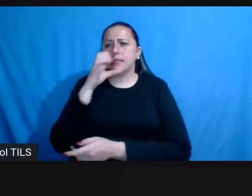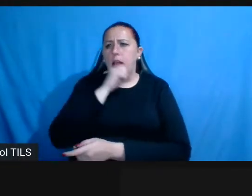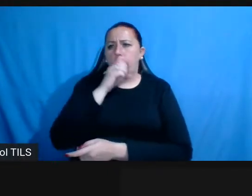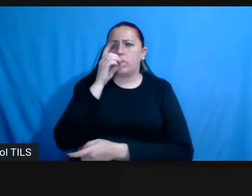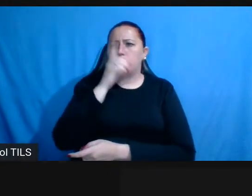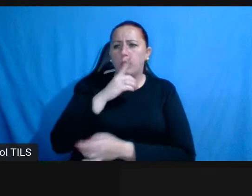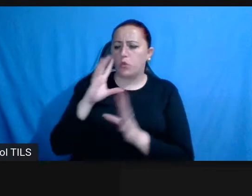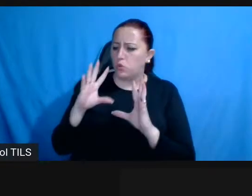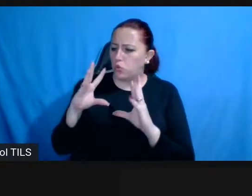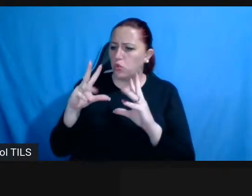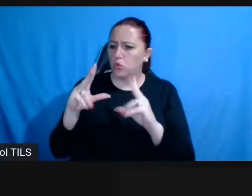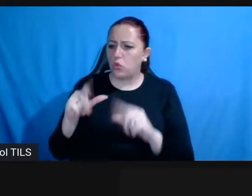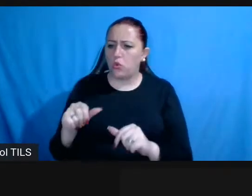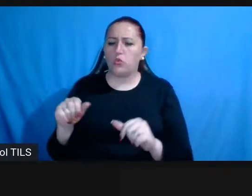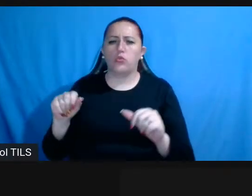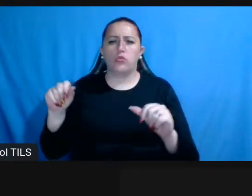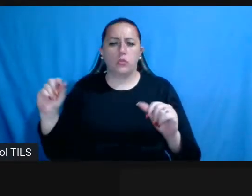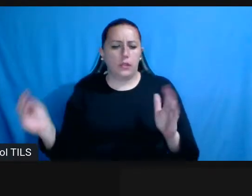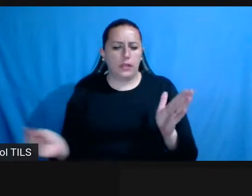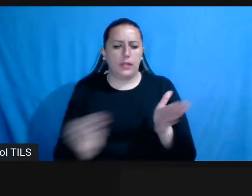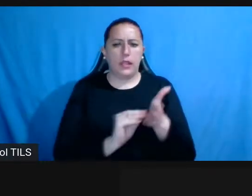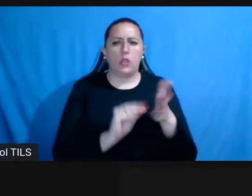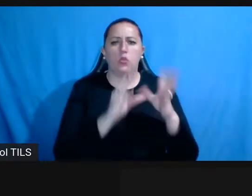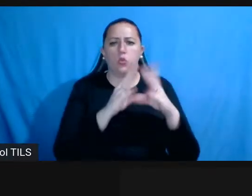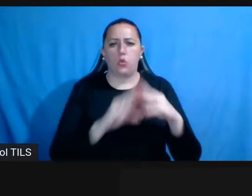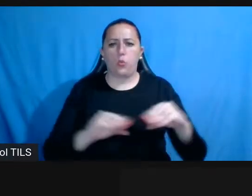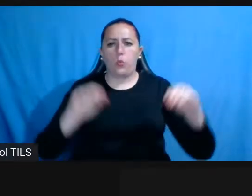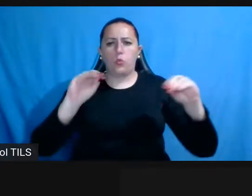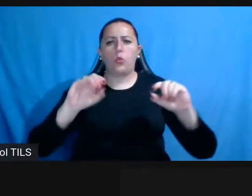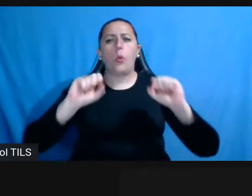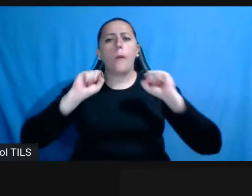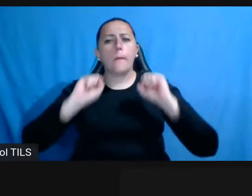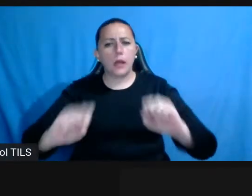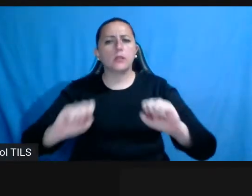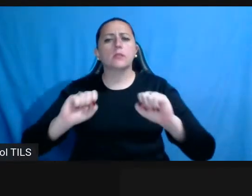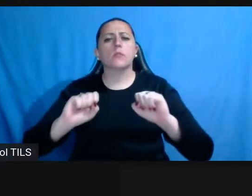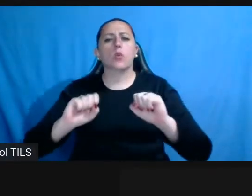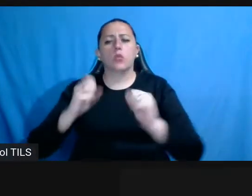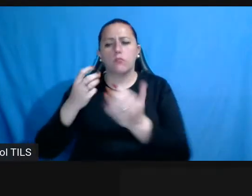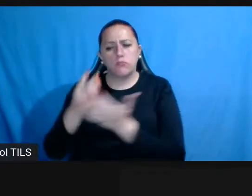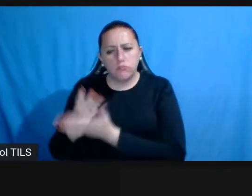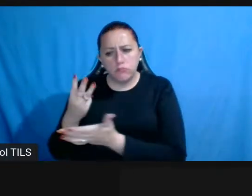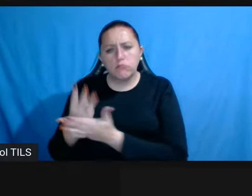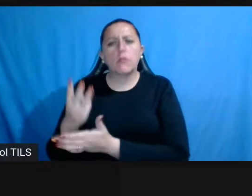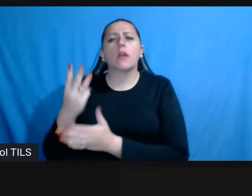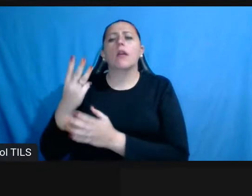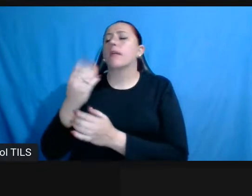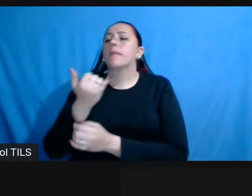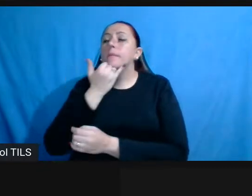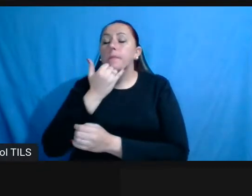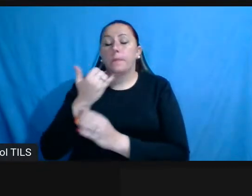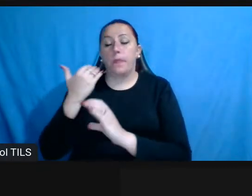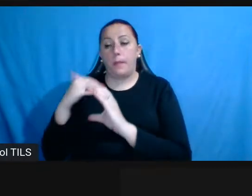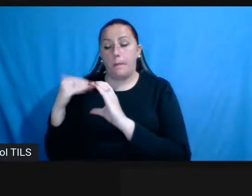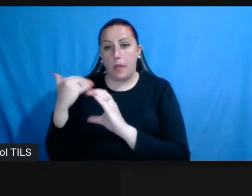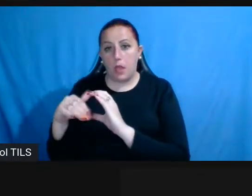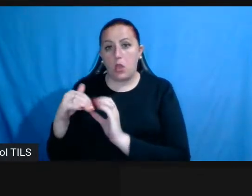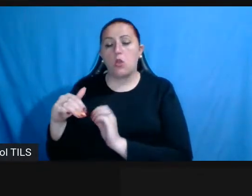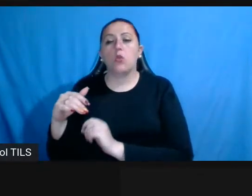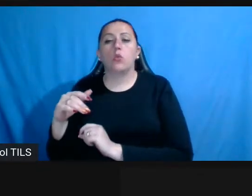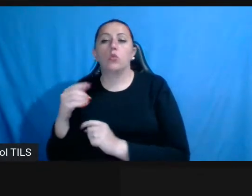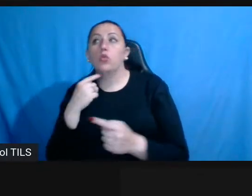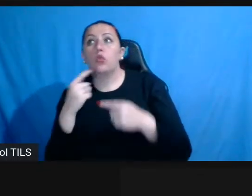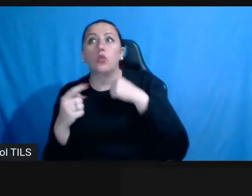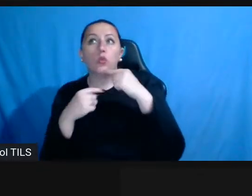todos, tá? Então, mas podem mandar e-mail, dúvidas, assim, ó, não, chegou segunda-feira, não